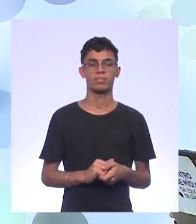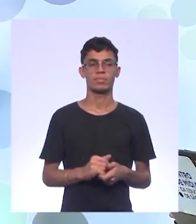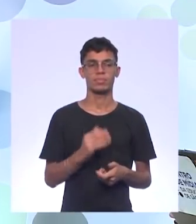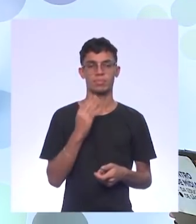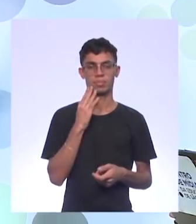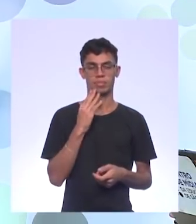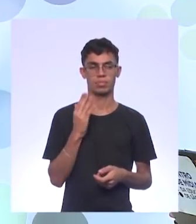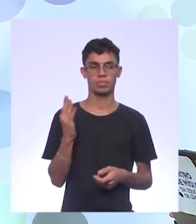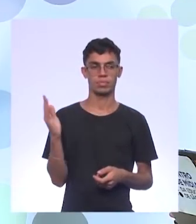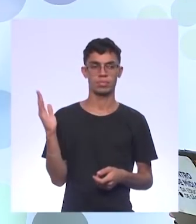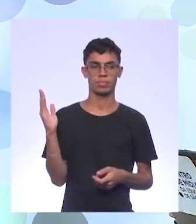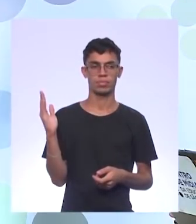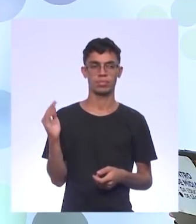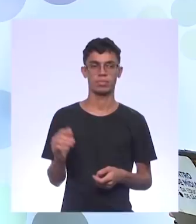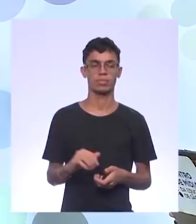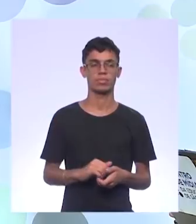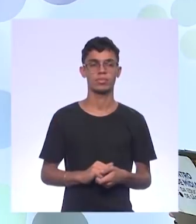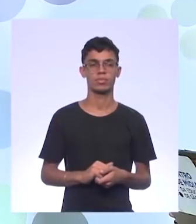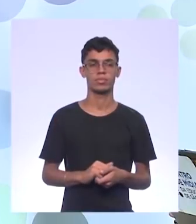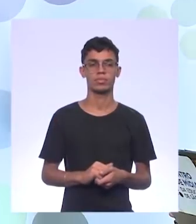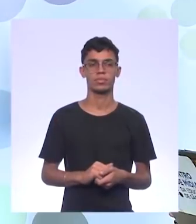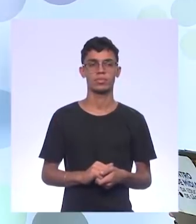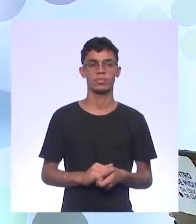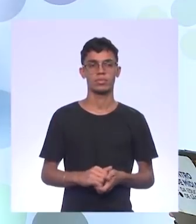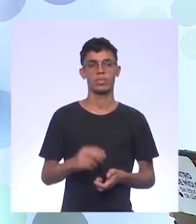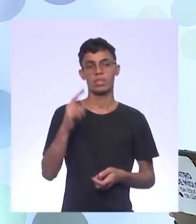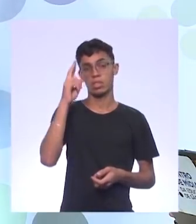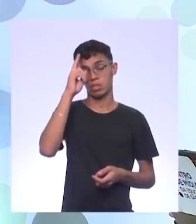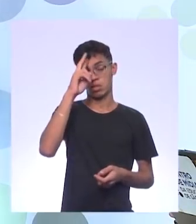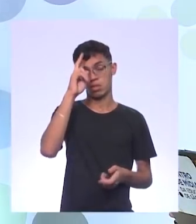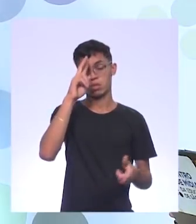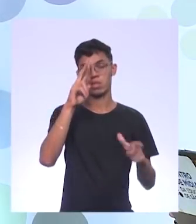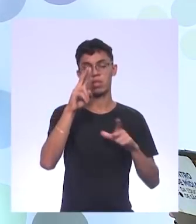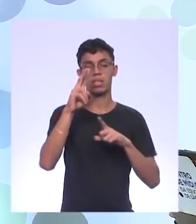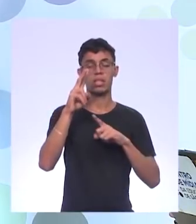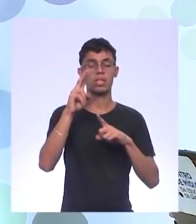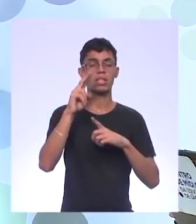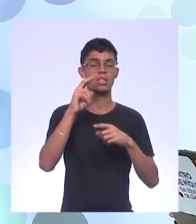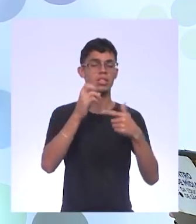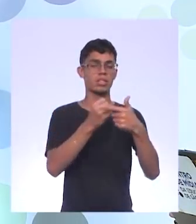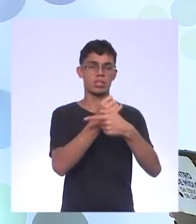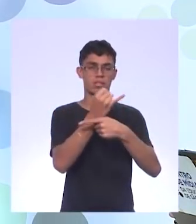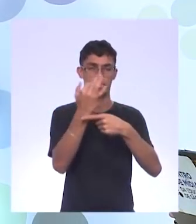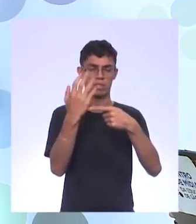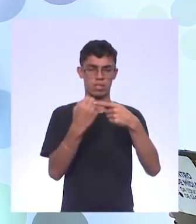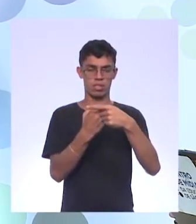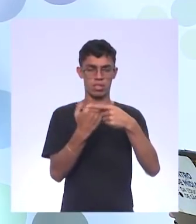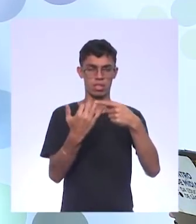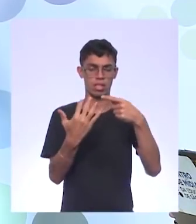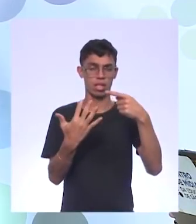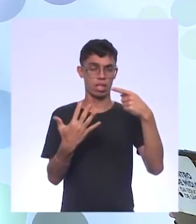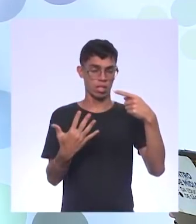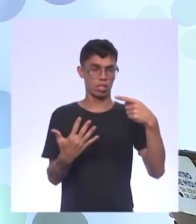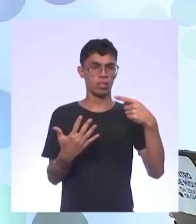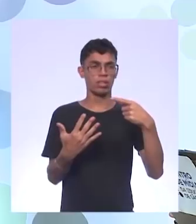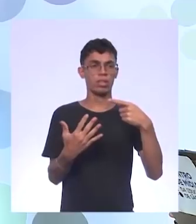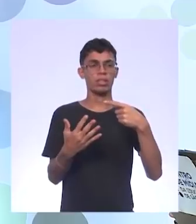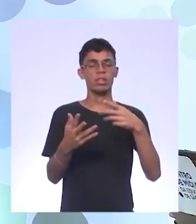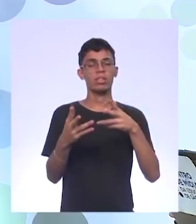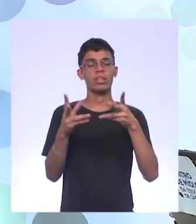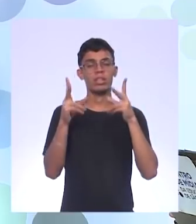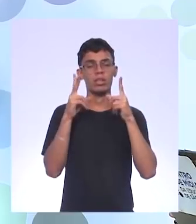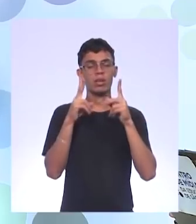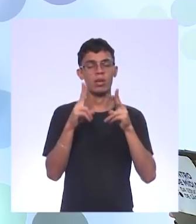Essa redução aí nessa fração Lembrando que o que eu tenho o resultado é uma fração equivalente é uma fração que tem o